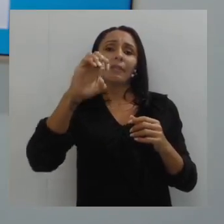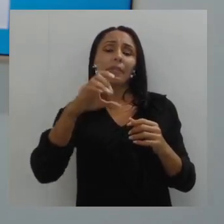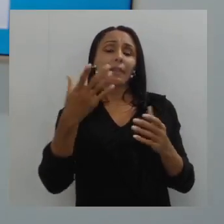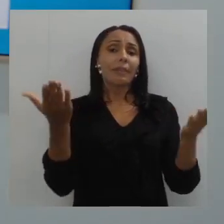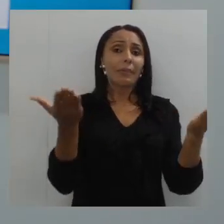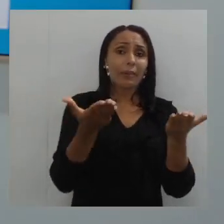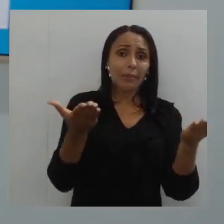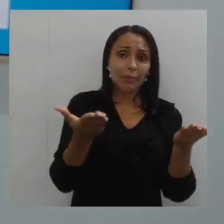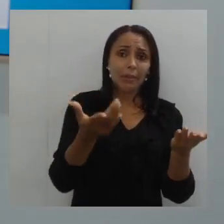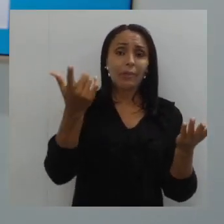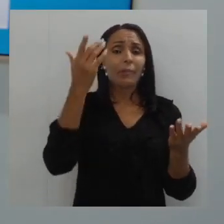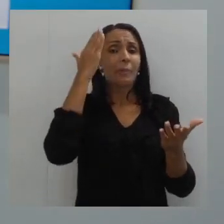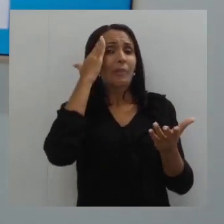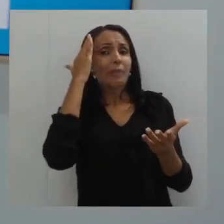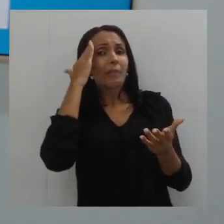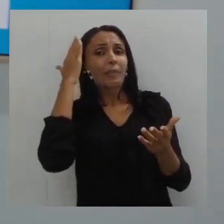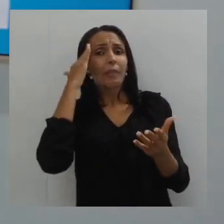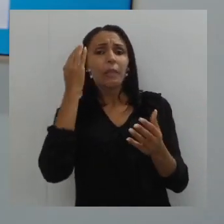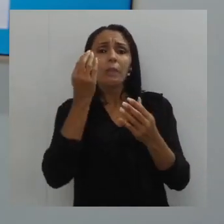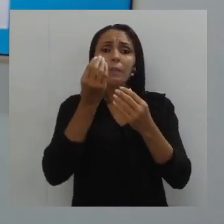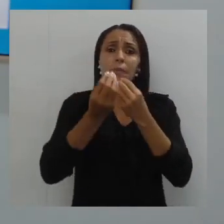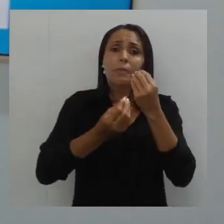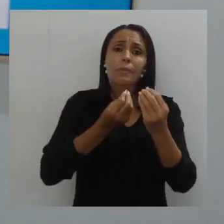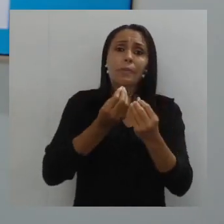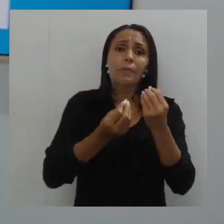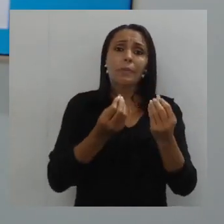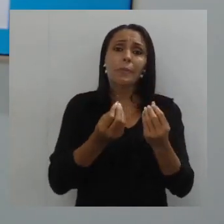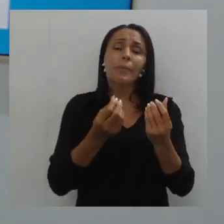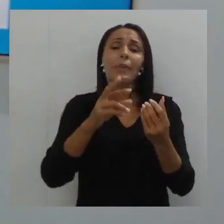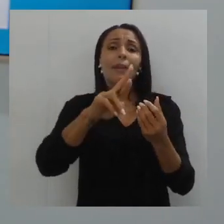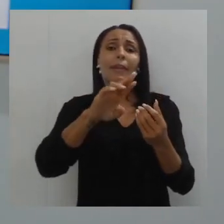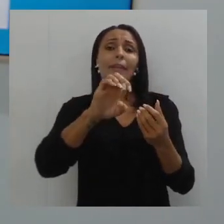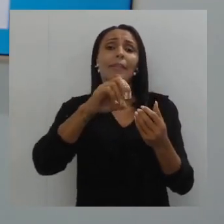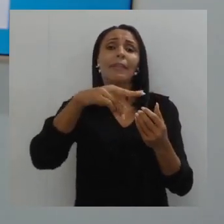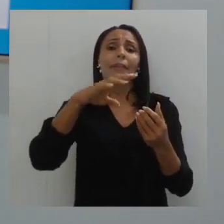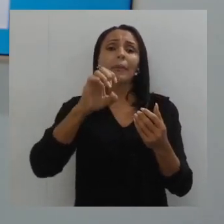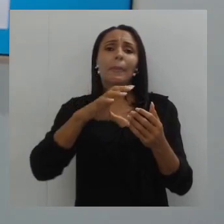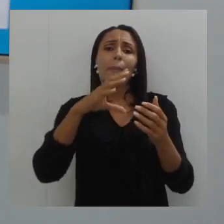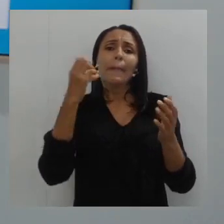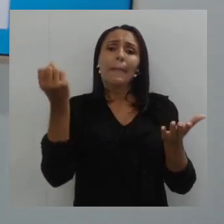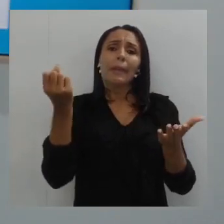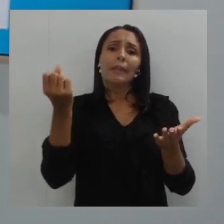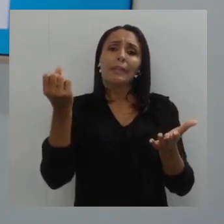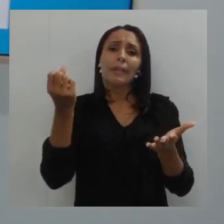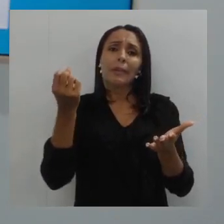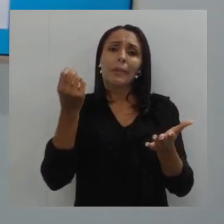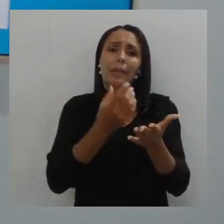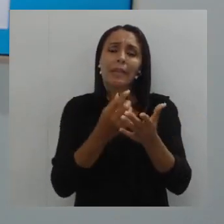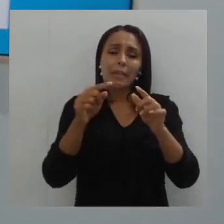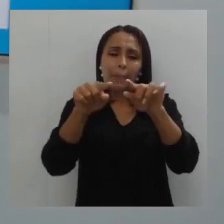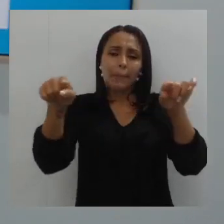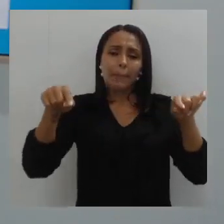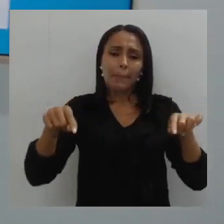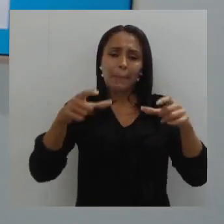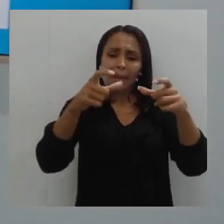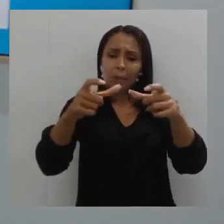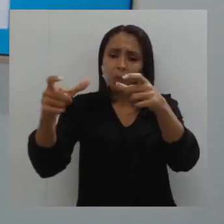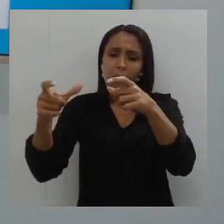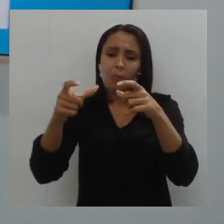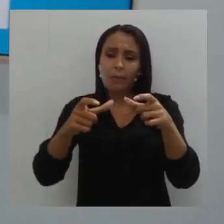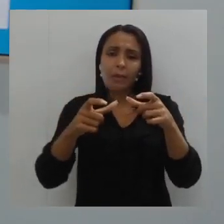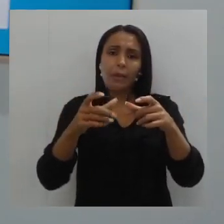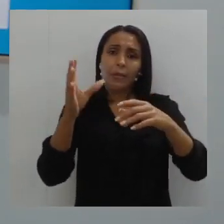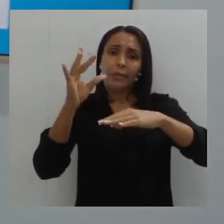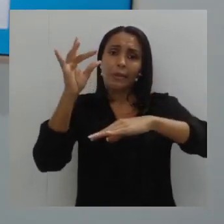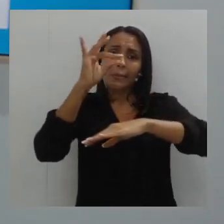agora entender como é que foi que o nosso querido René Descartes marcou o local da mosca. Então,